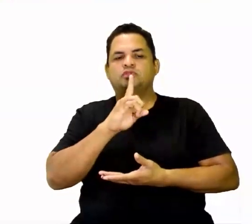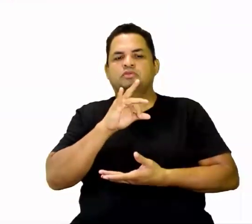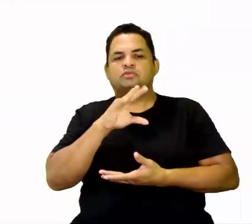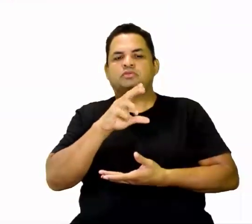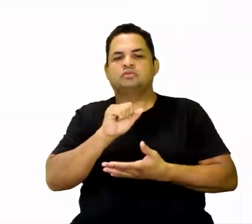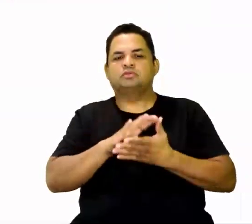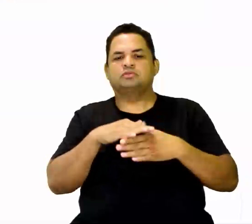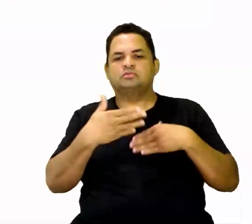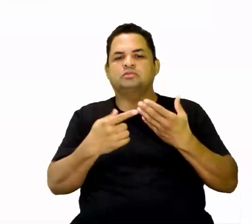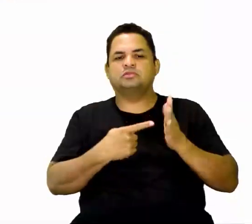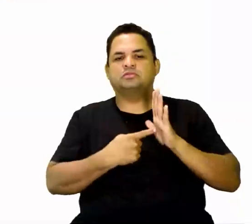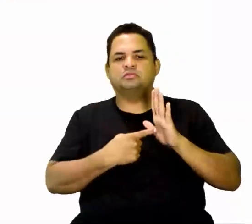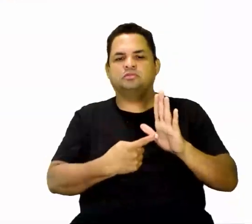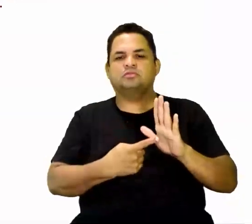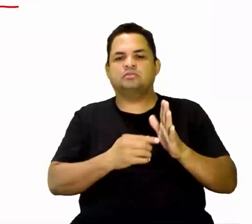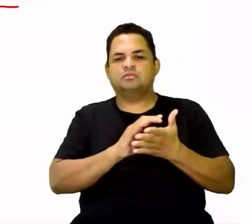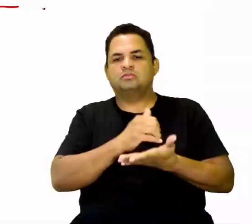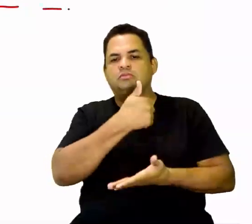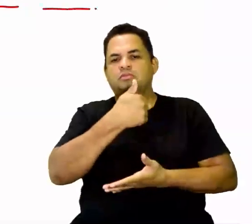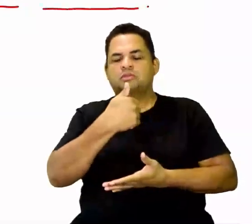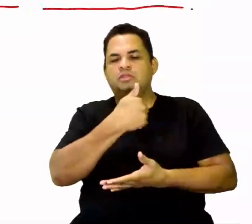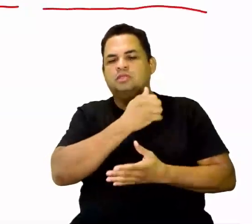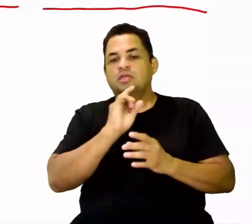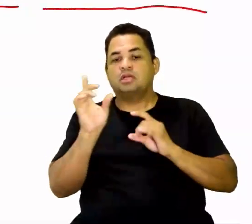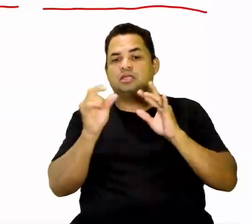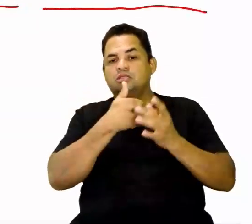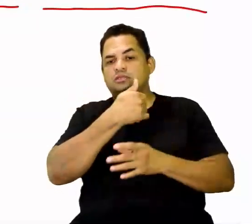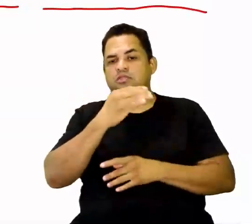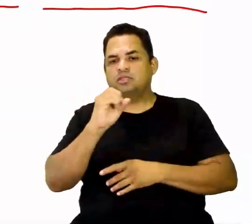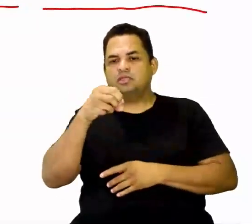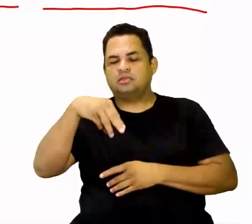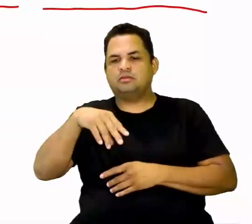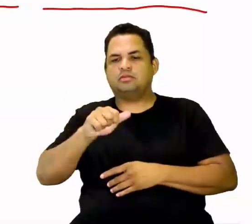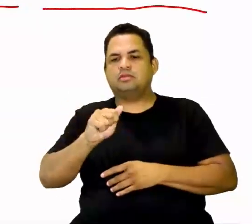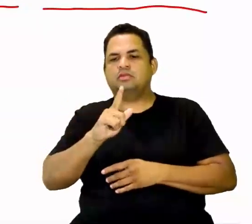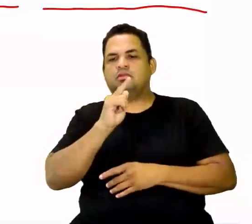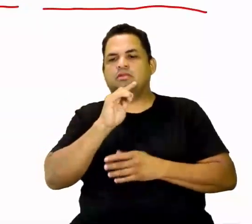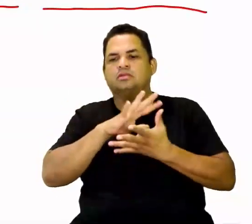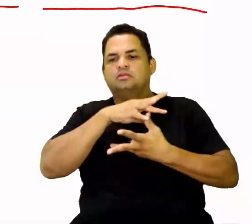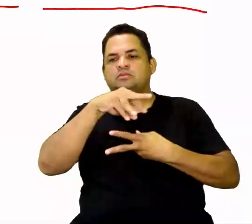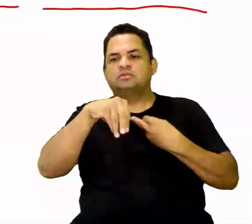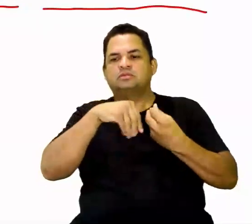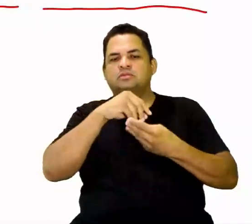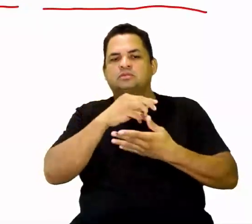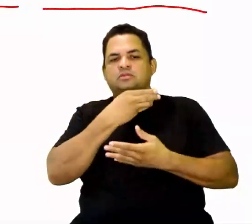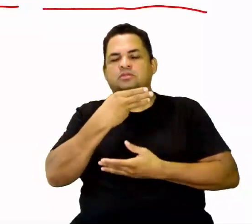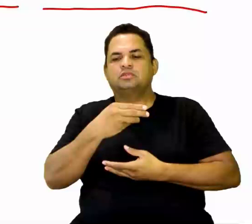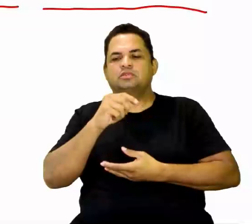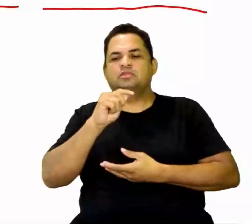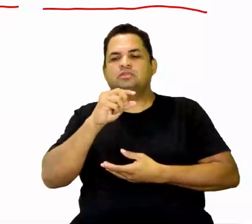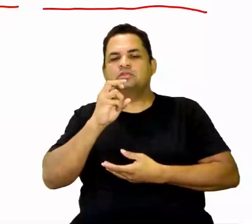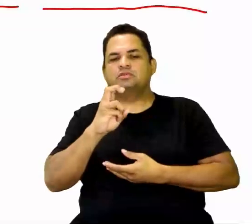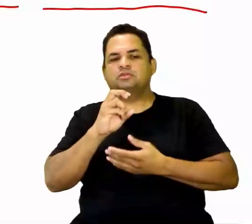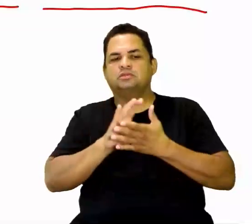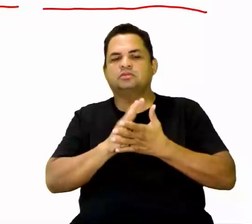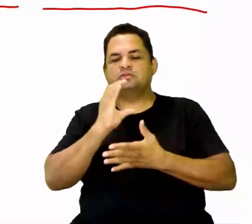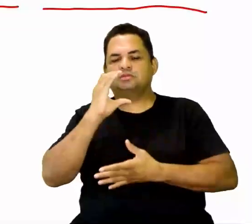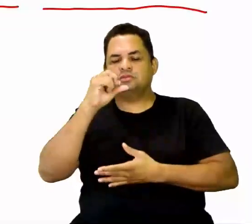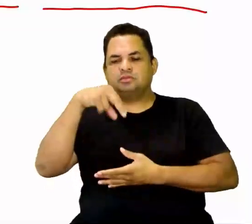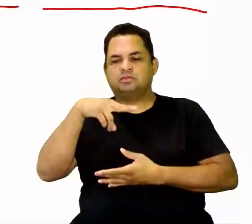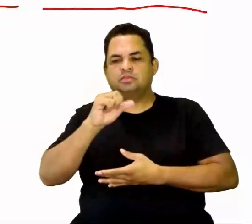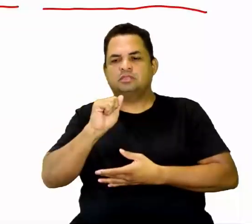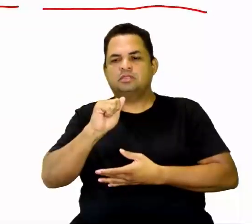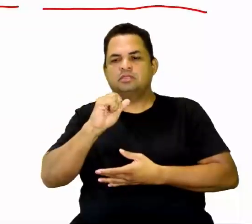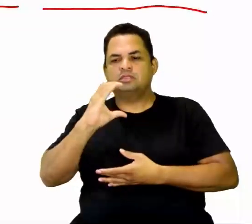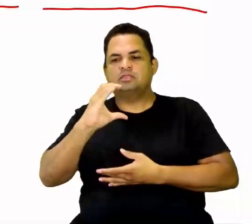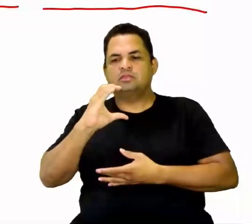o qual indica que em 100 ml de água dissolveu-se 35 gramas de cloreto de sódio, tá certo?